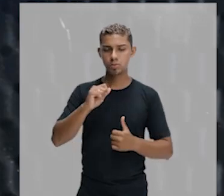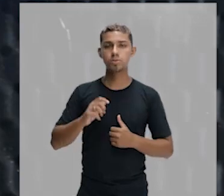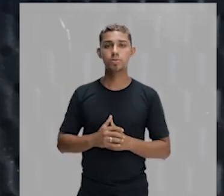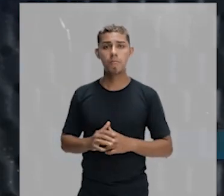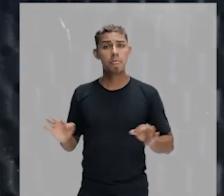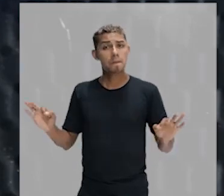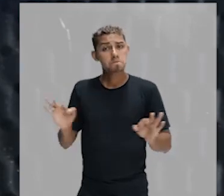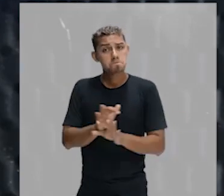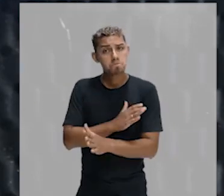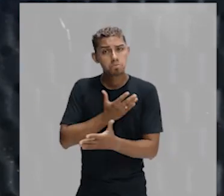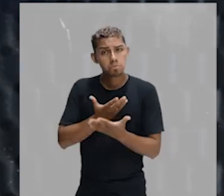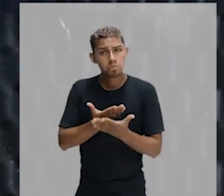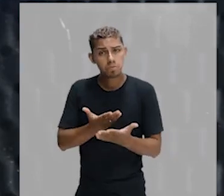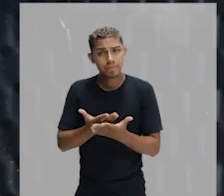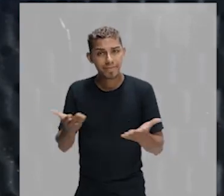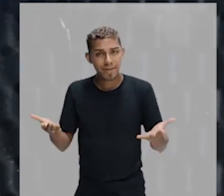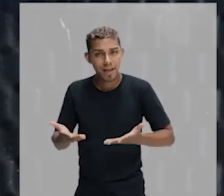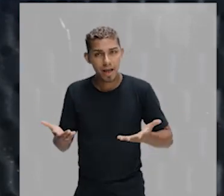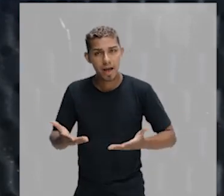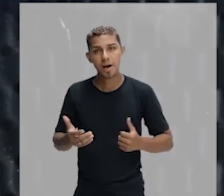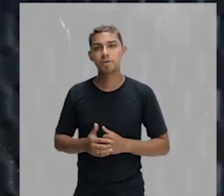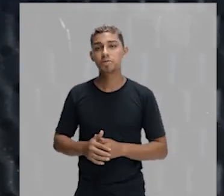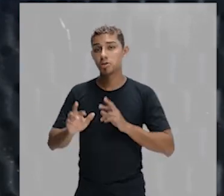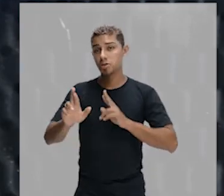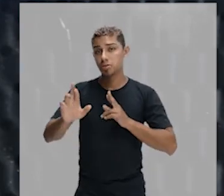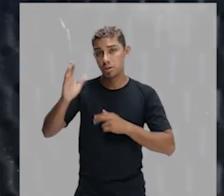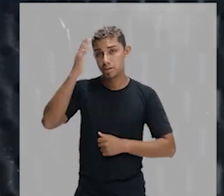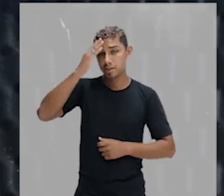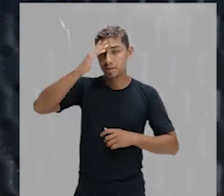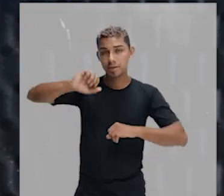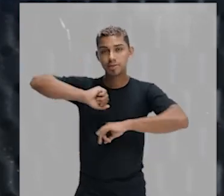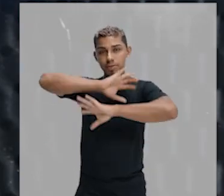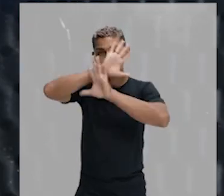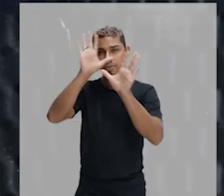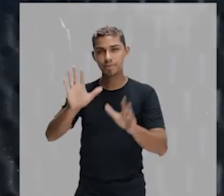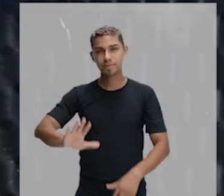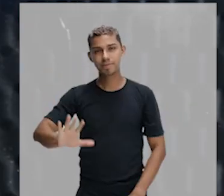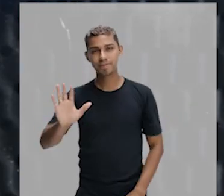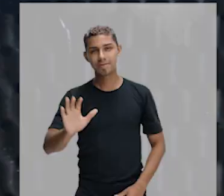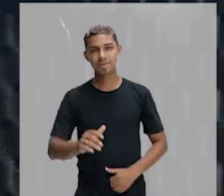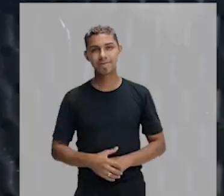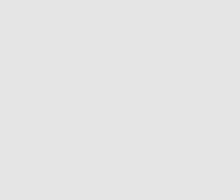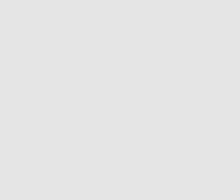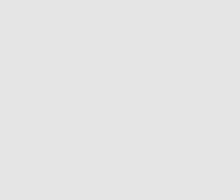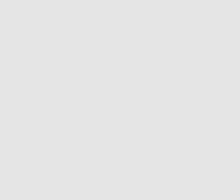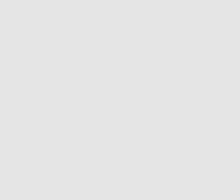Então com isso nós finalizamos a nossa aula de hoje e até a próxima.